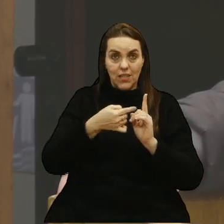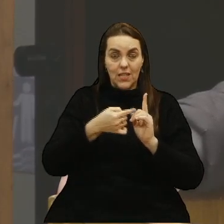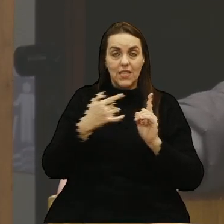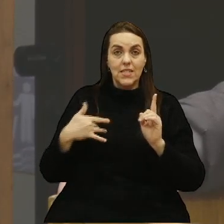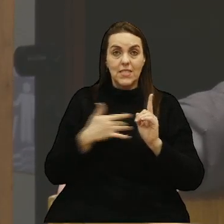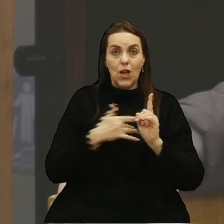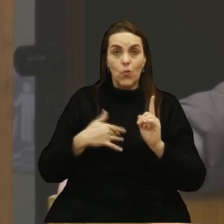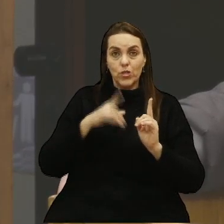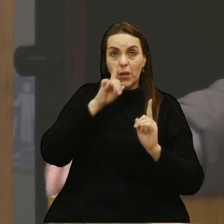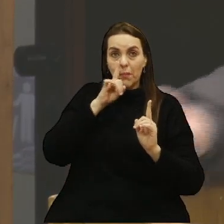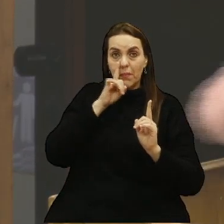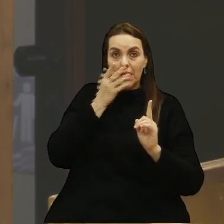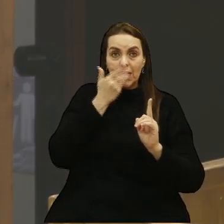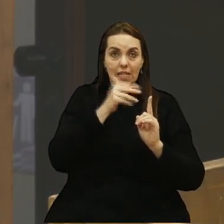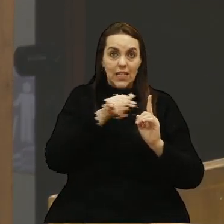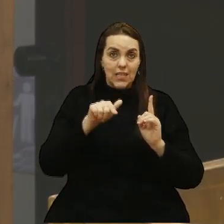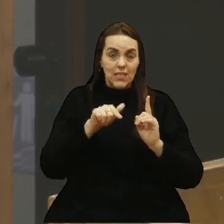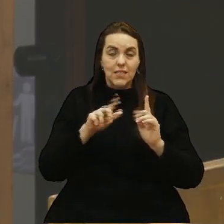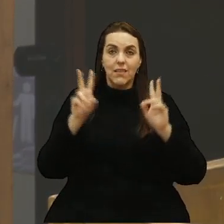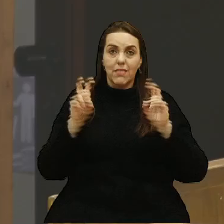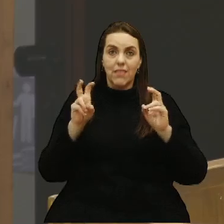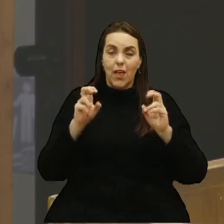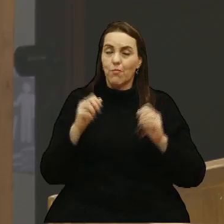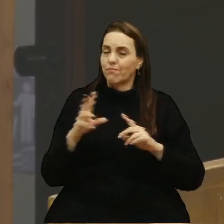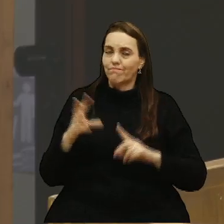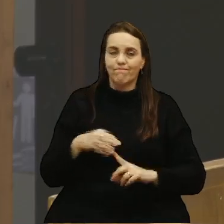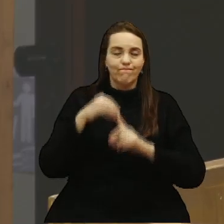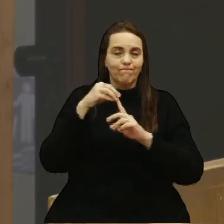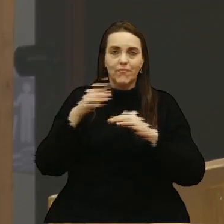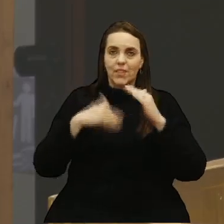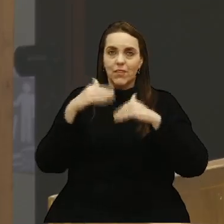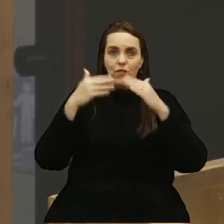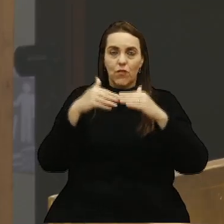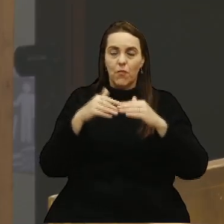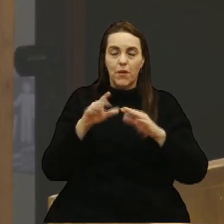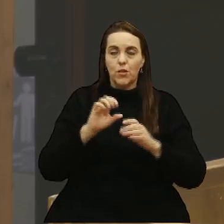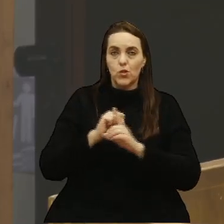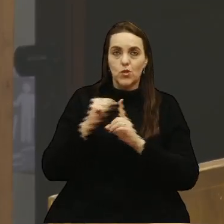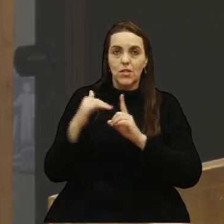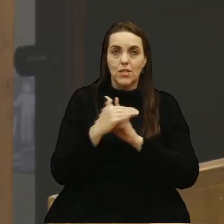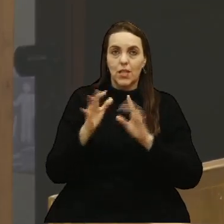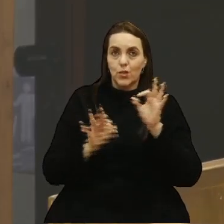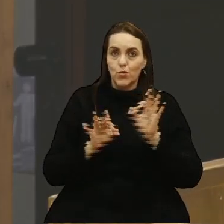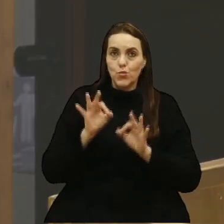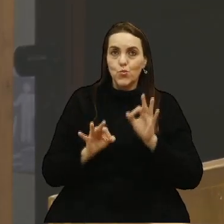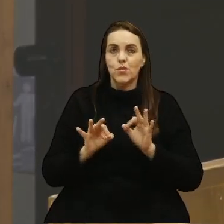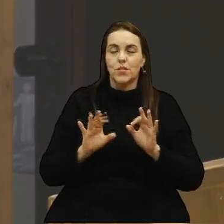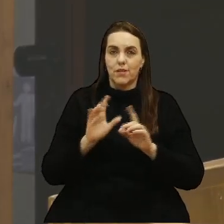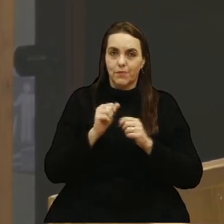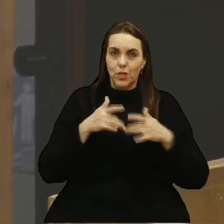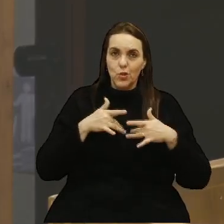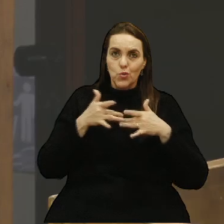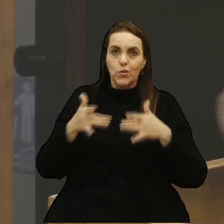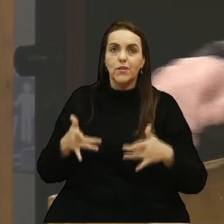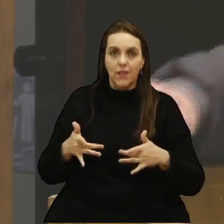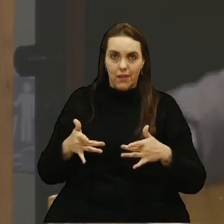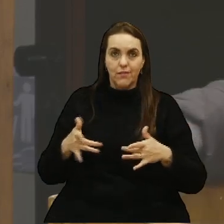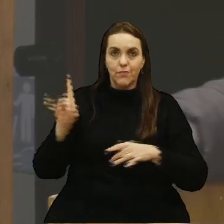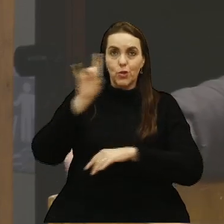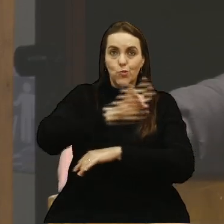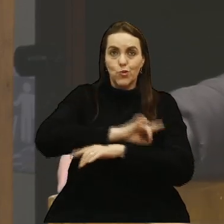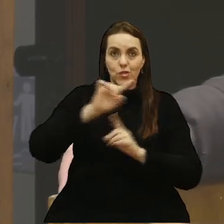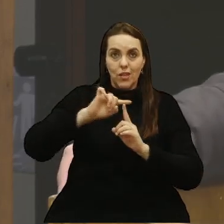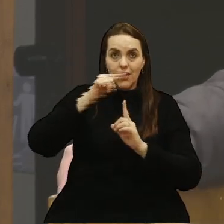materno-infantil, temas que são fundamentais para o desenvolvimento de uma sociedade mais justa e solidária. Celebrar o Dia do Nascituro representa